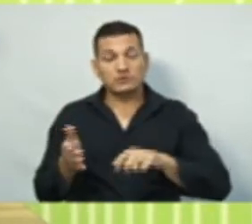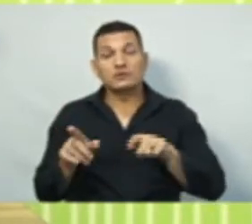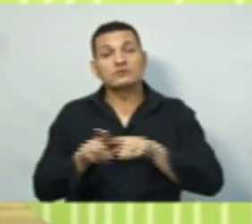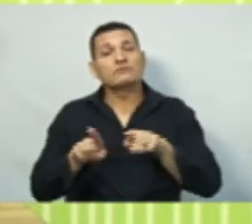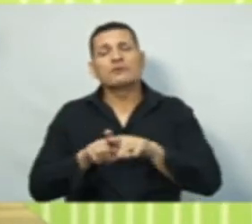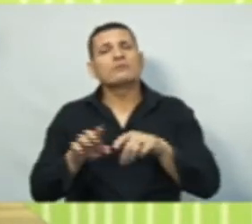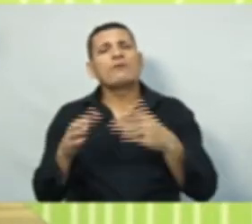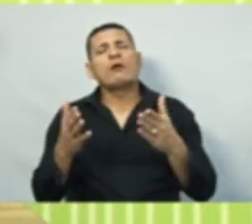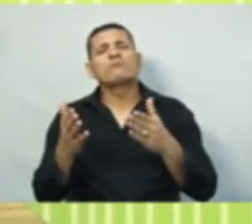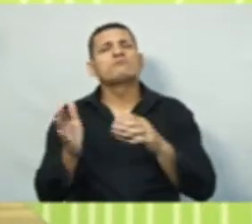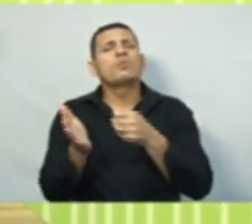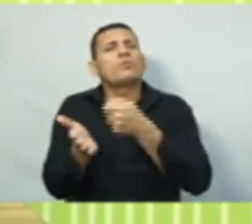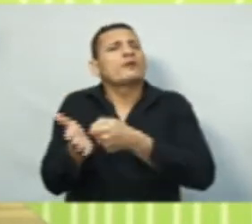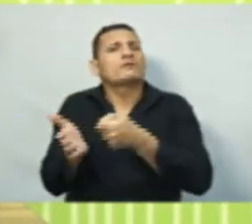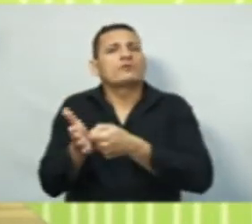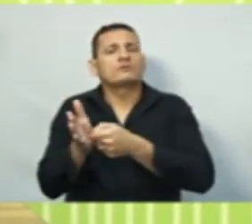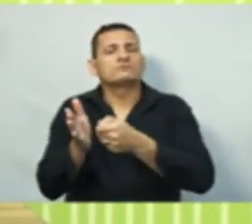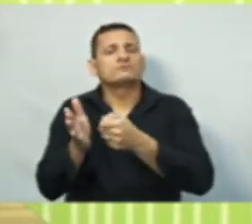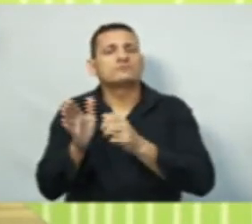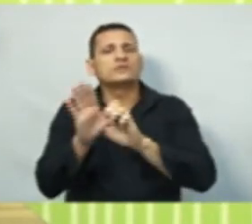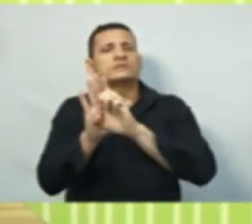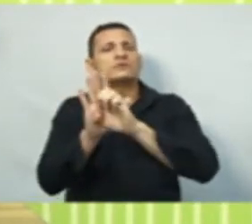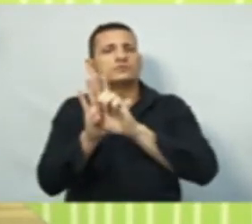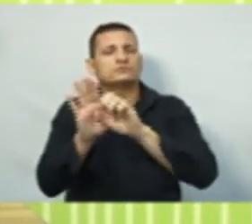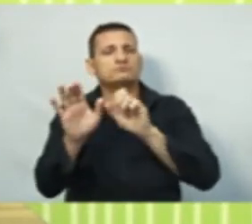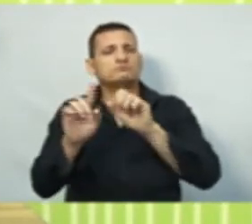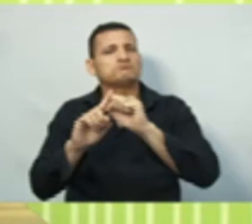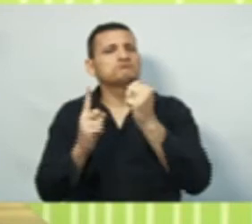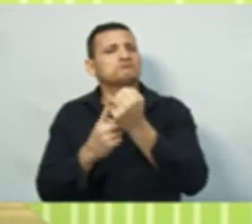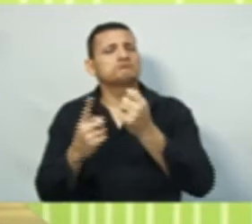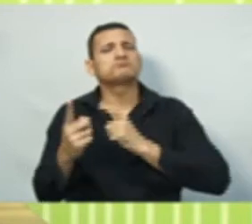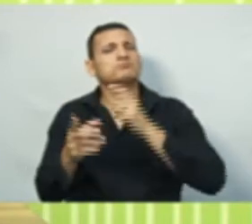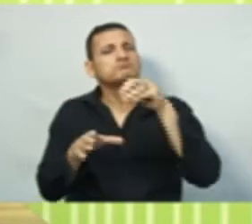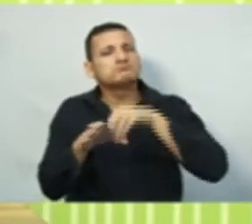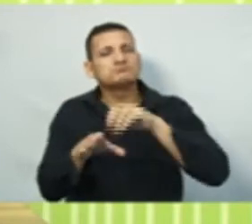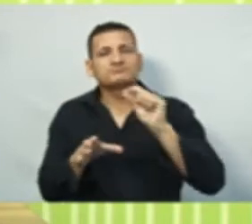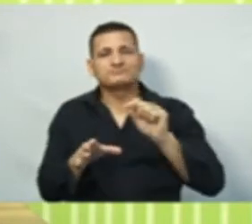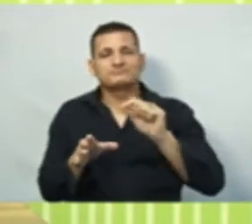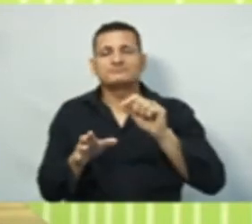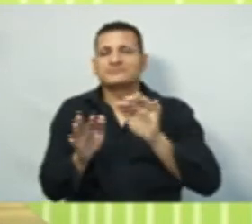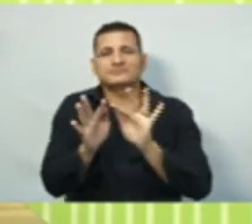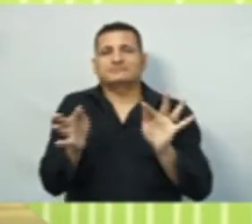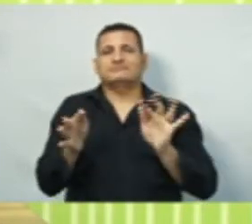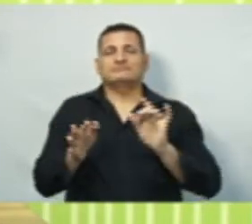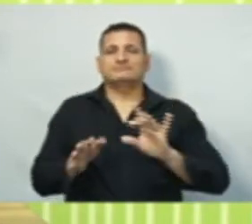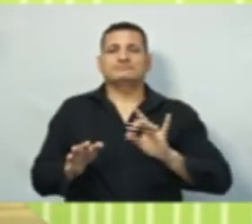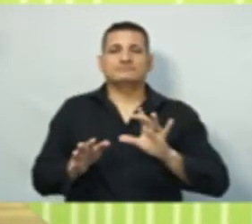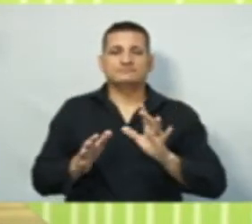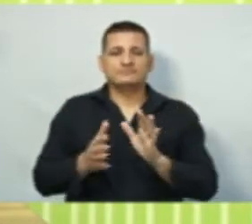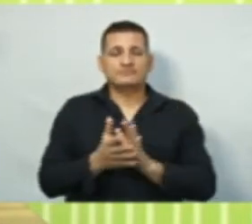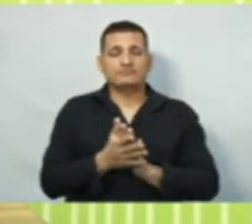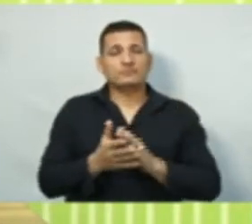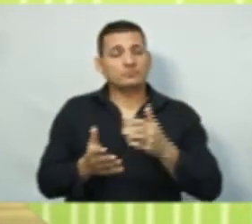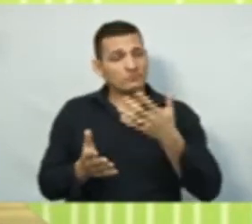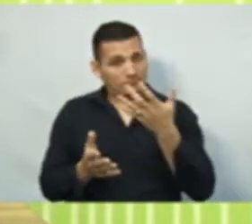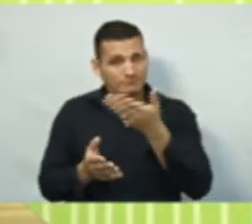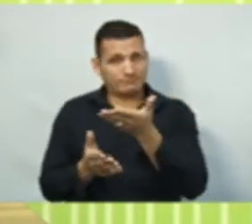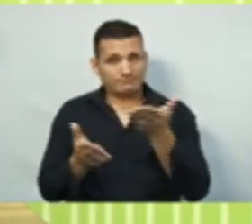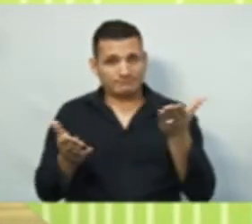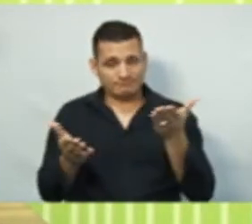obrigatórios de um Estatuto Social. Isso aí, bem simples, né? E eu espero que todos